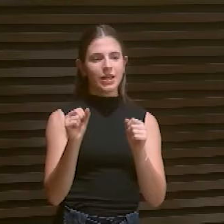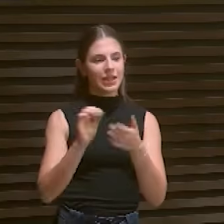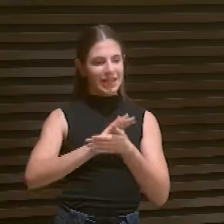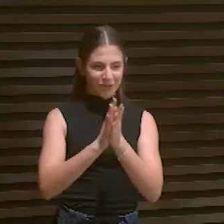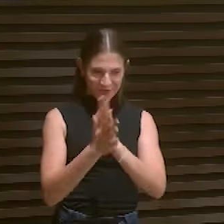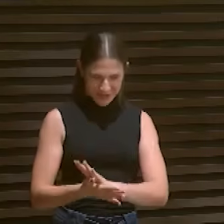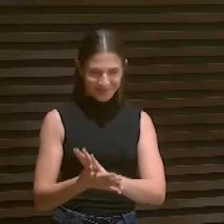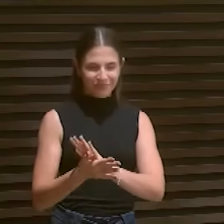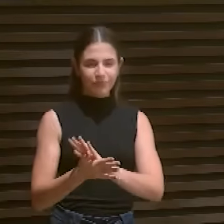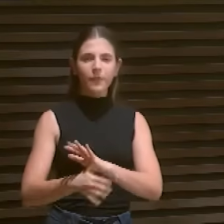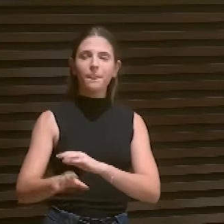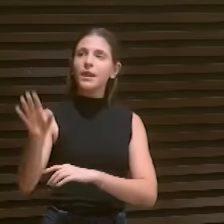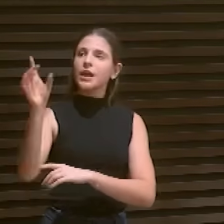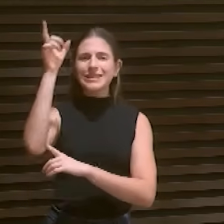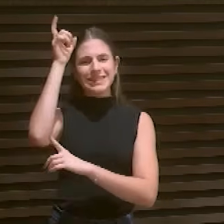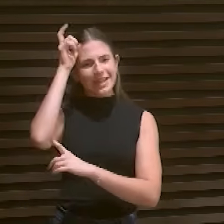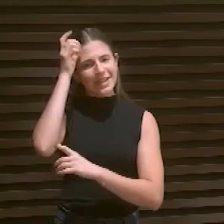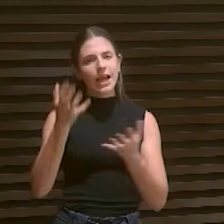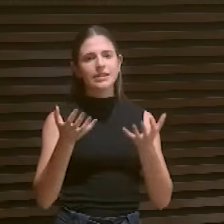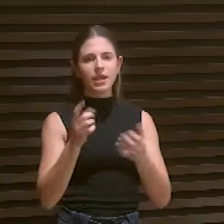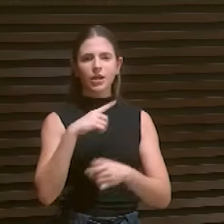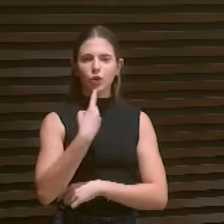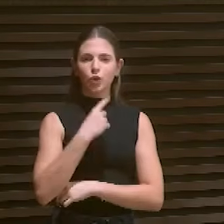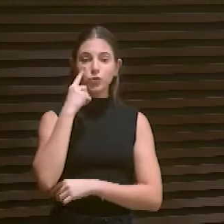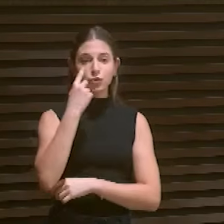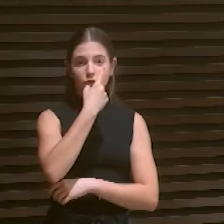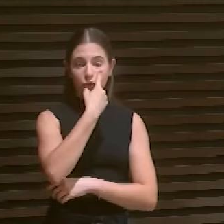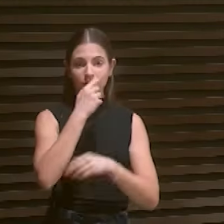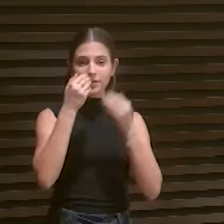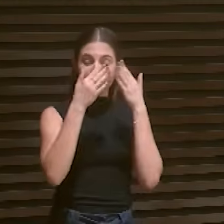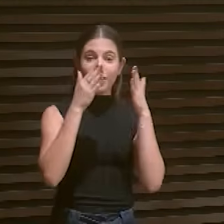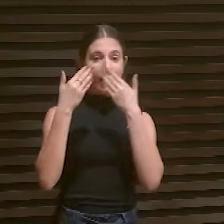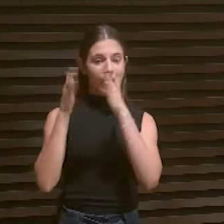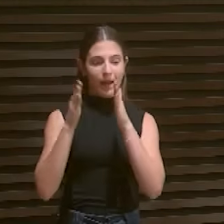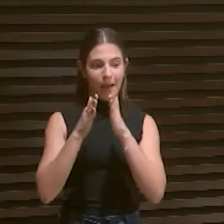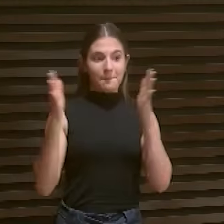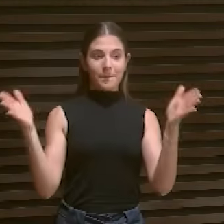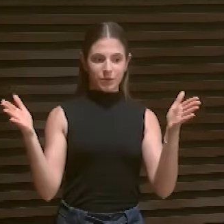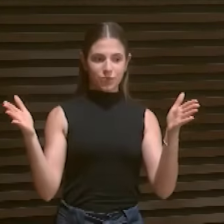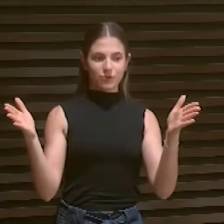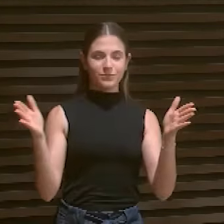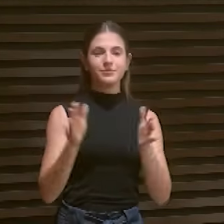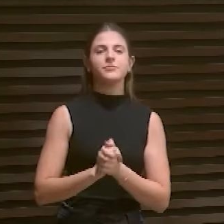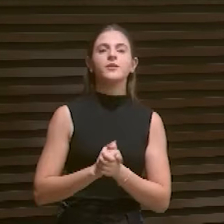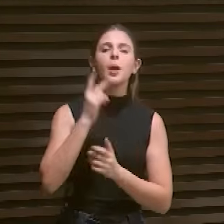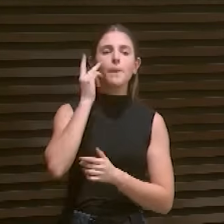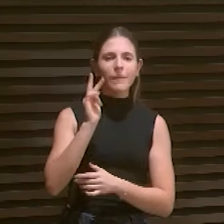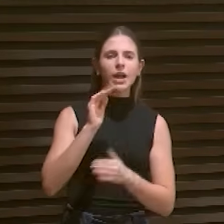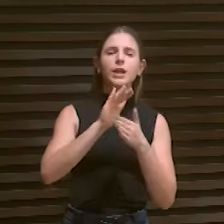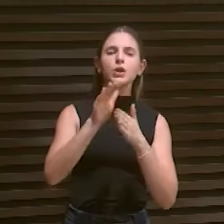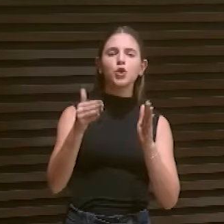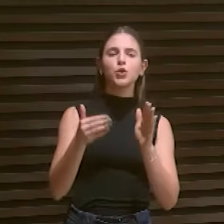olhos estejam o quê? Bem abertos. Bem abertos para tudo que